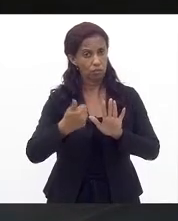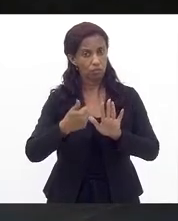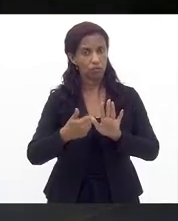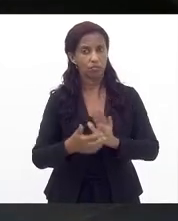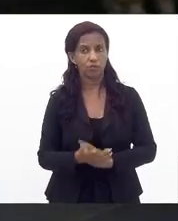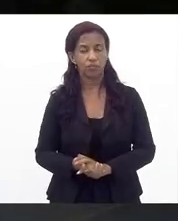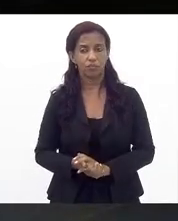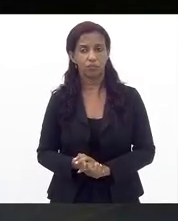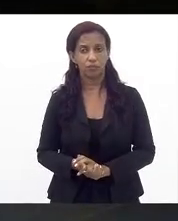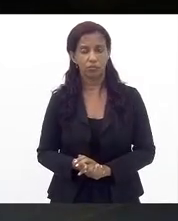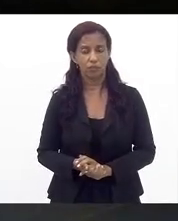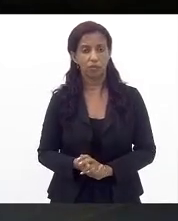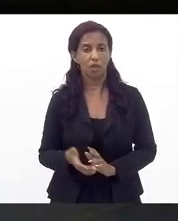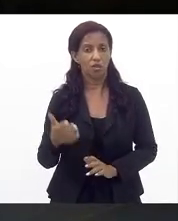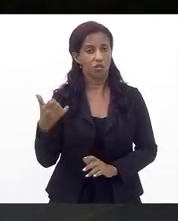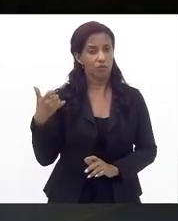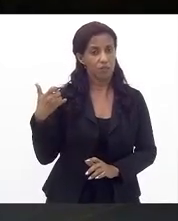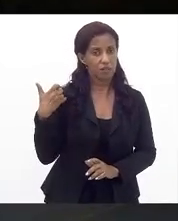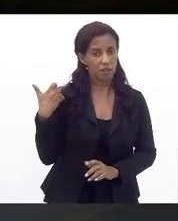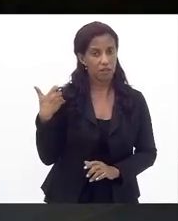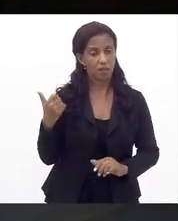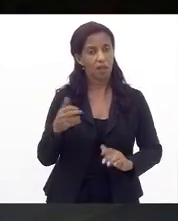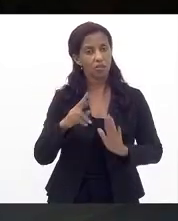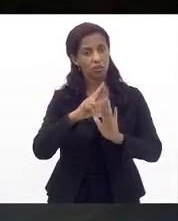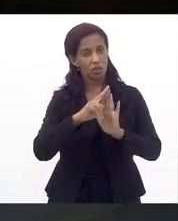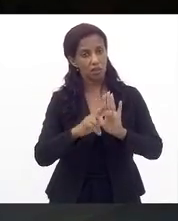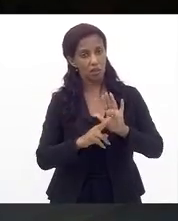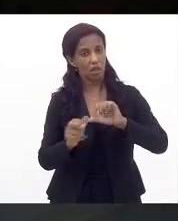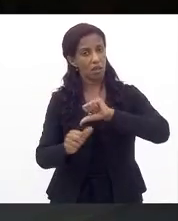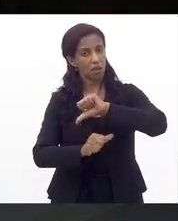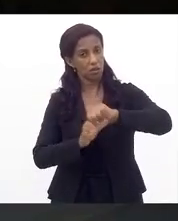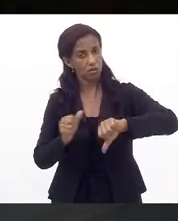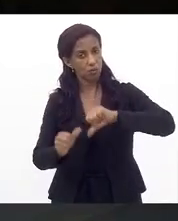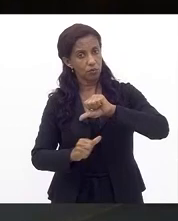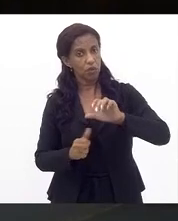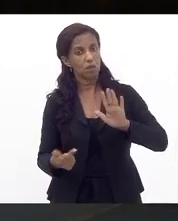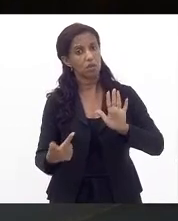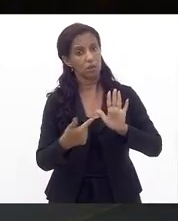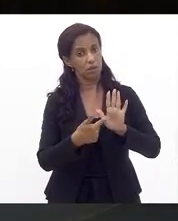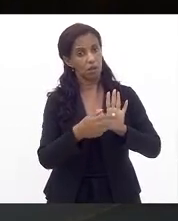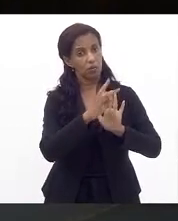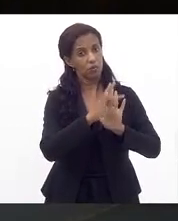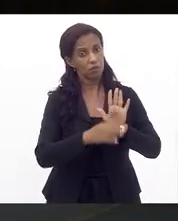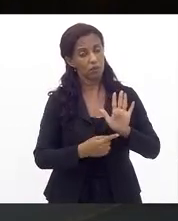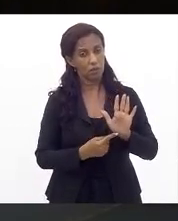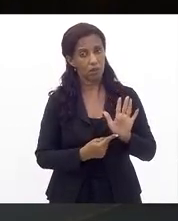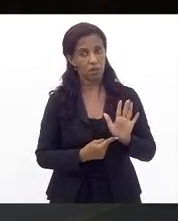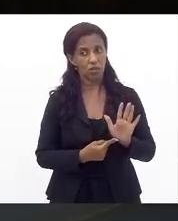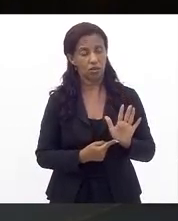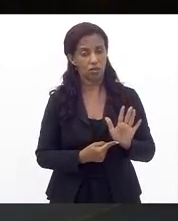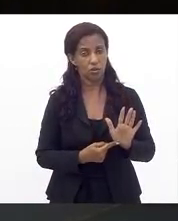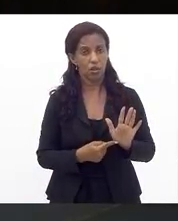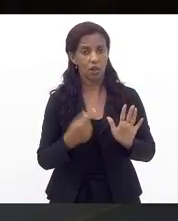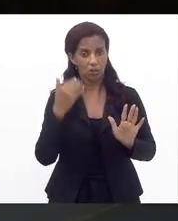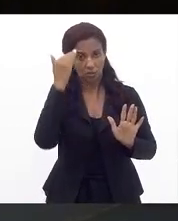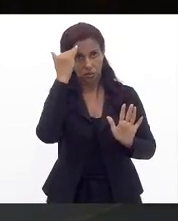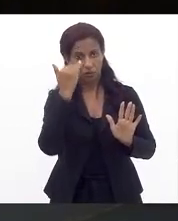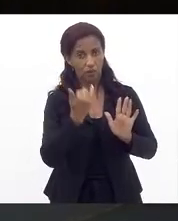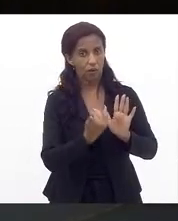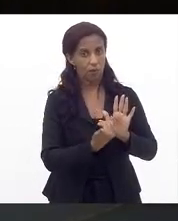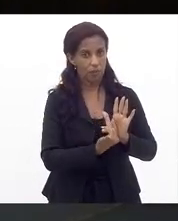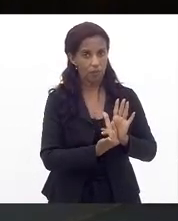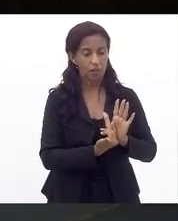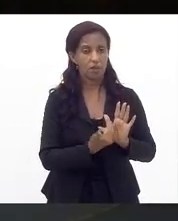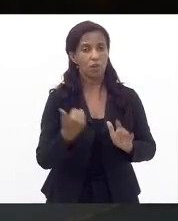a gente fazia a idade e as regras de transição está no item 1 a gente vai atender com a